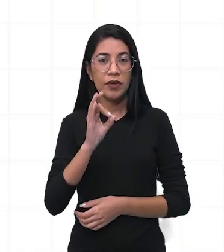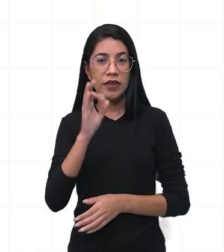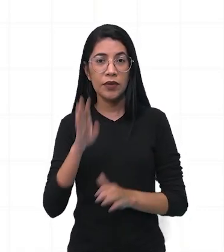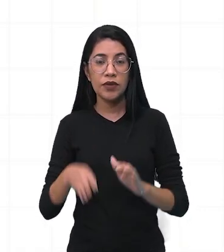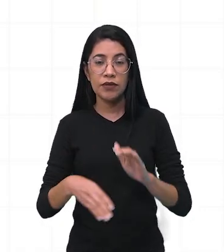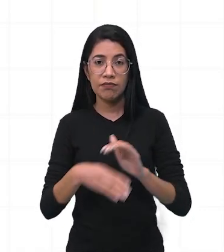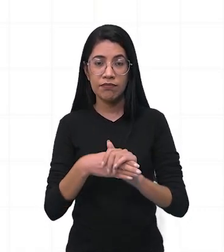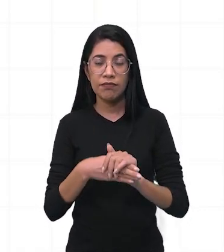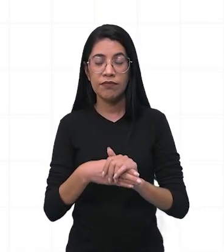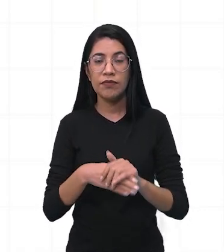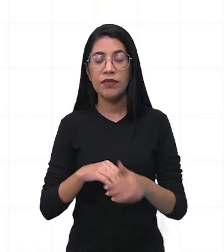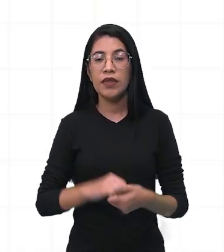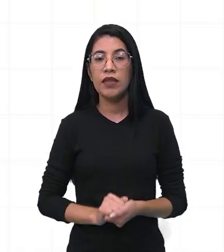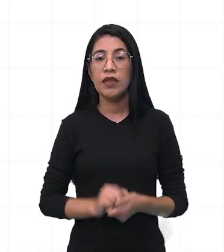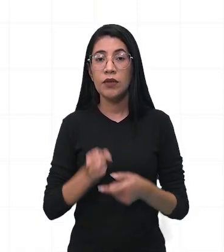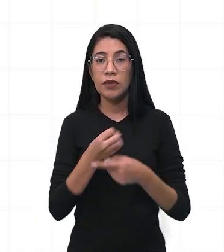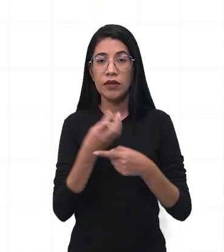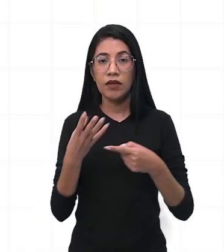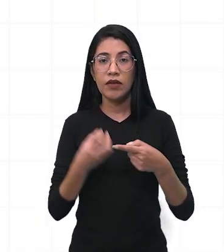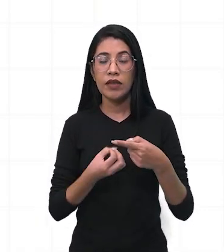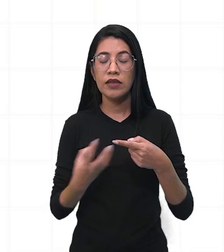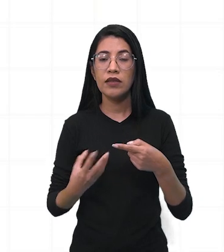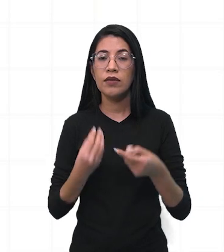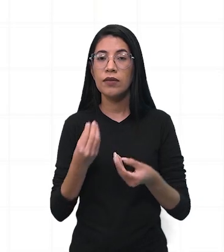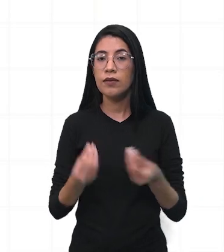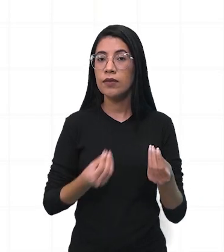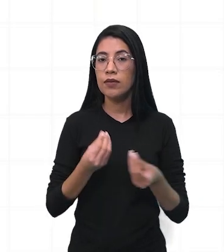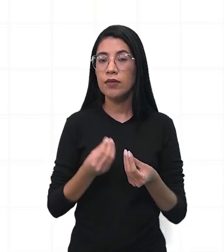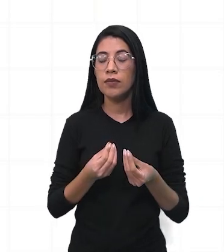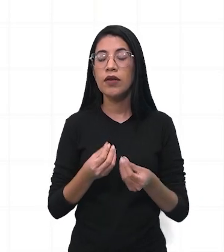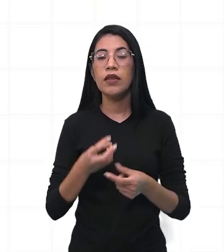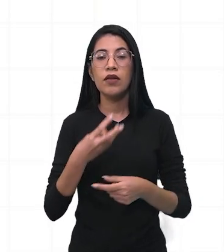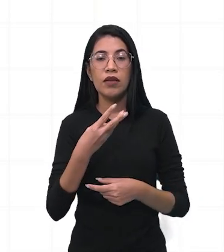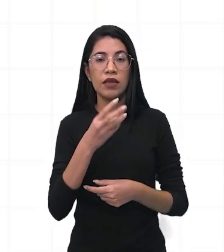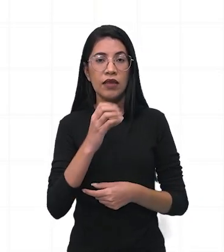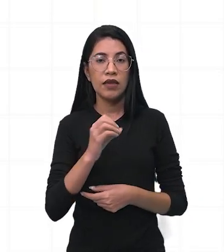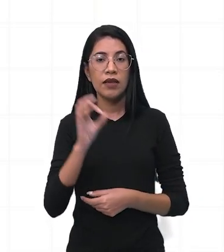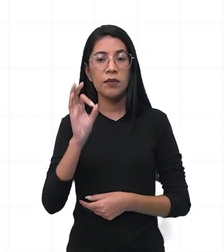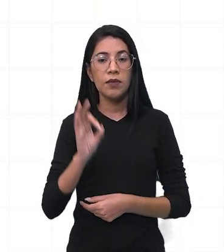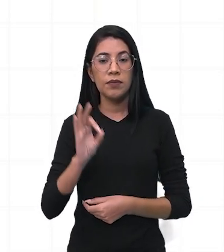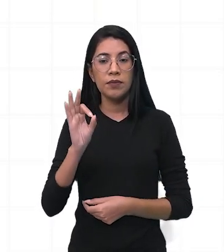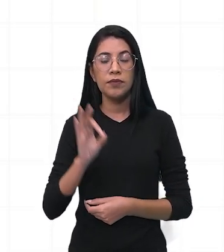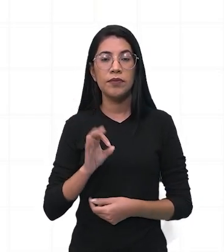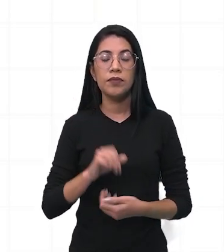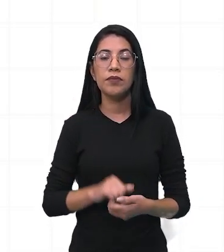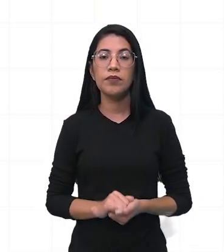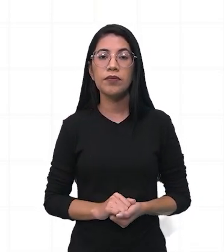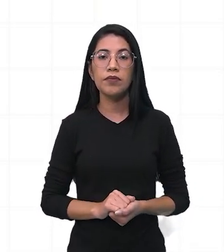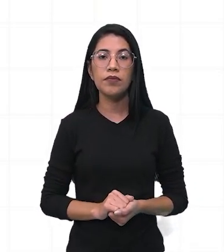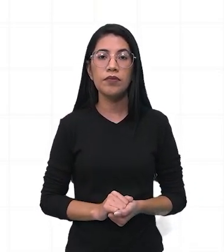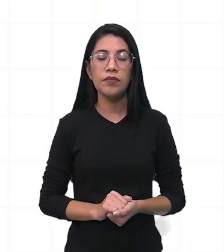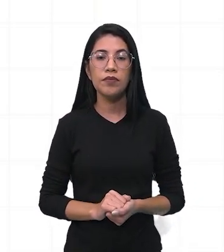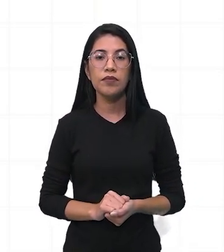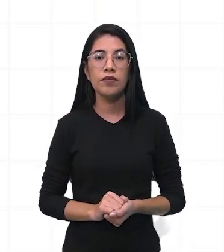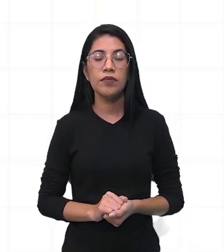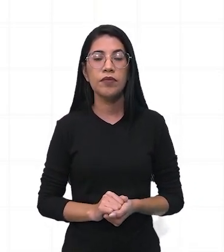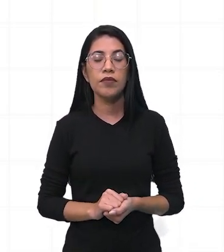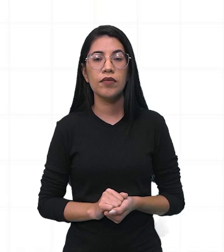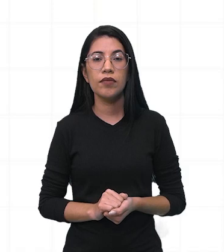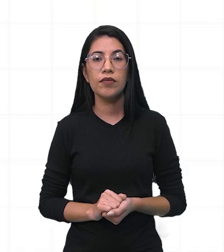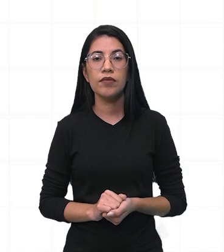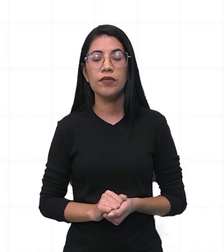nessa fração aqui, eu vou colocar os 30%. Olha só.